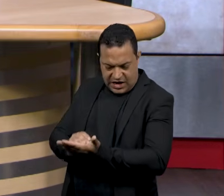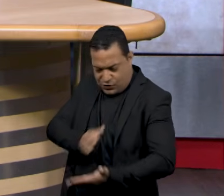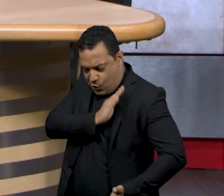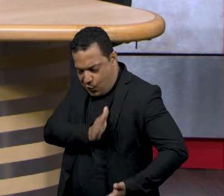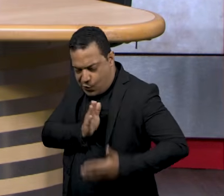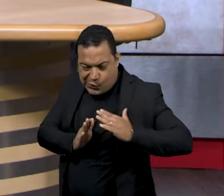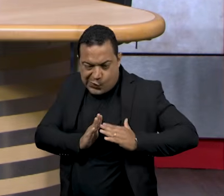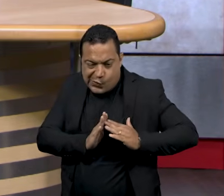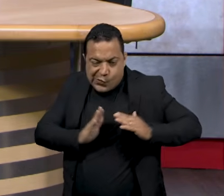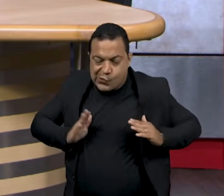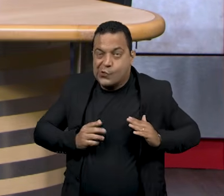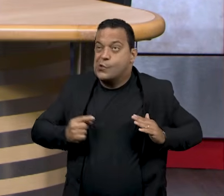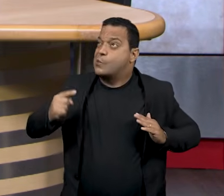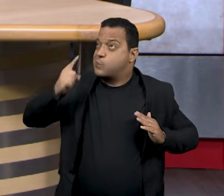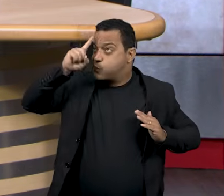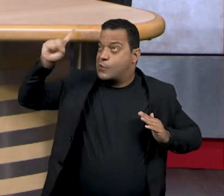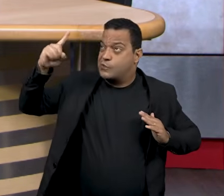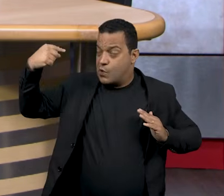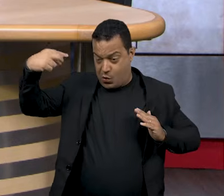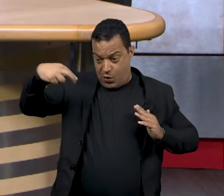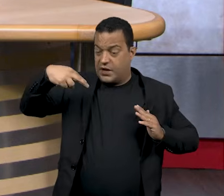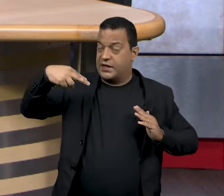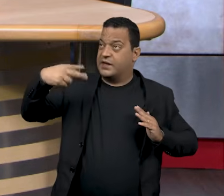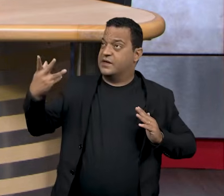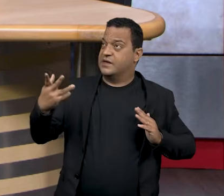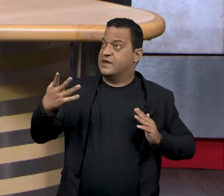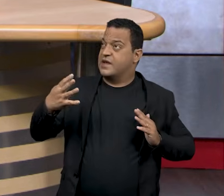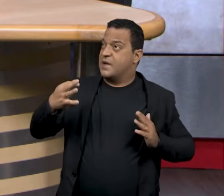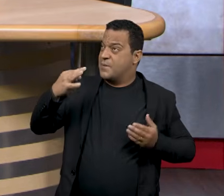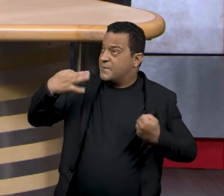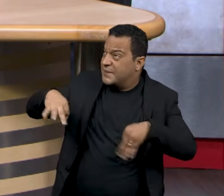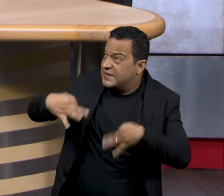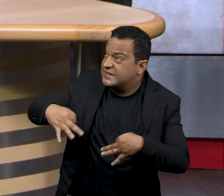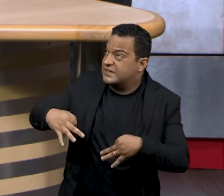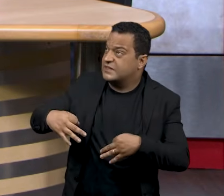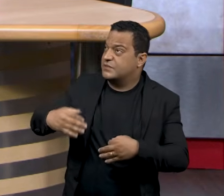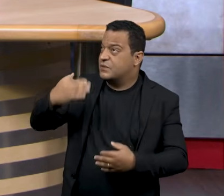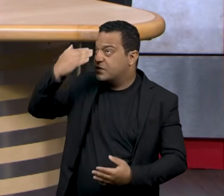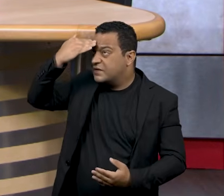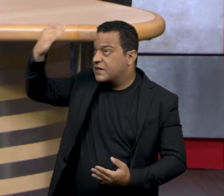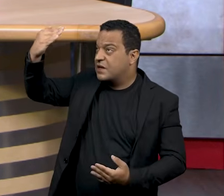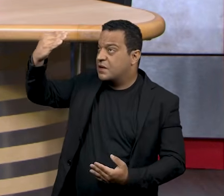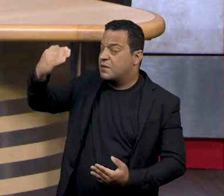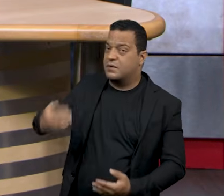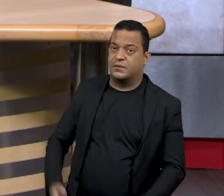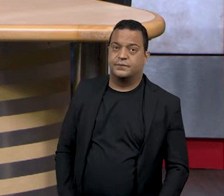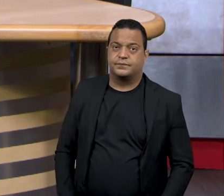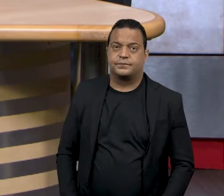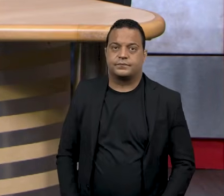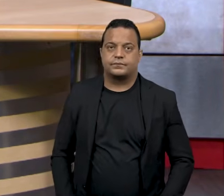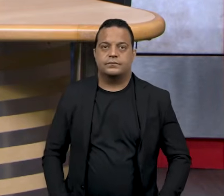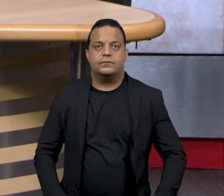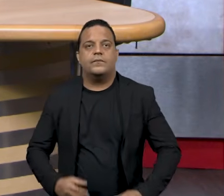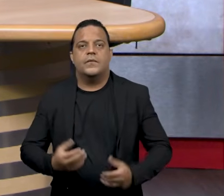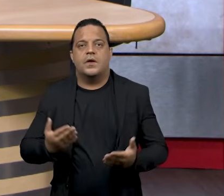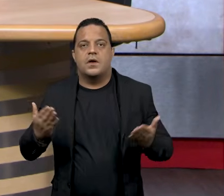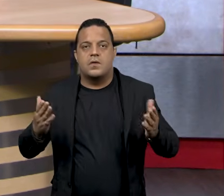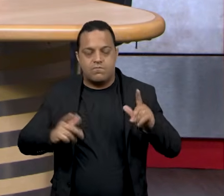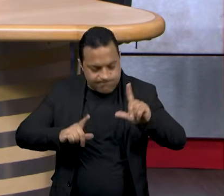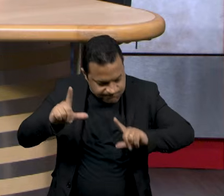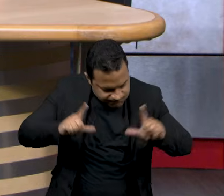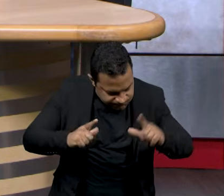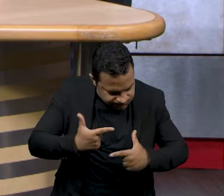Senhor verdadeiramente, abra o seu coração, permita Deus dirigir a sua vida. Quantos programas aqui